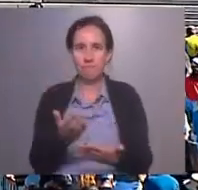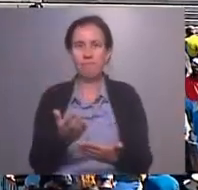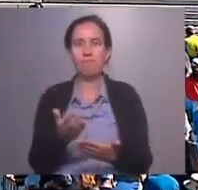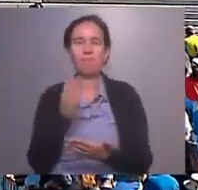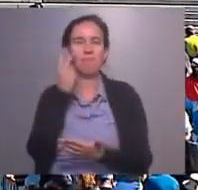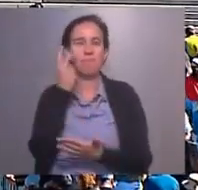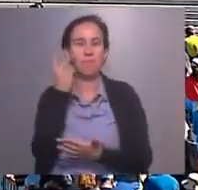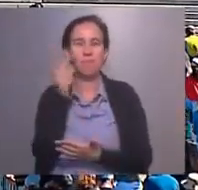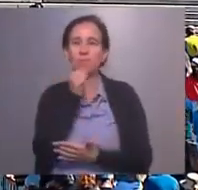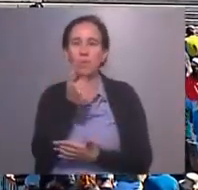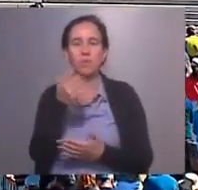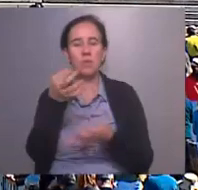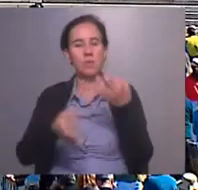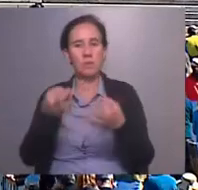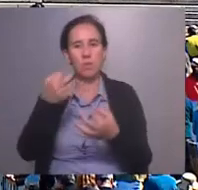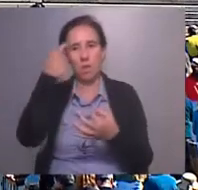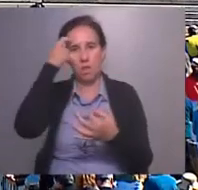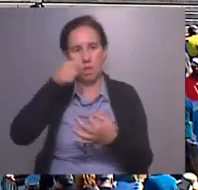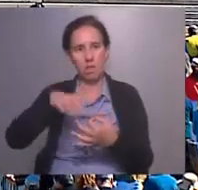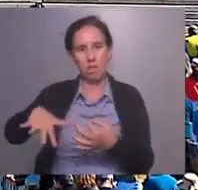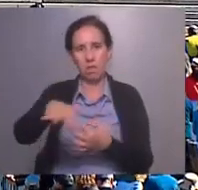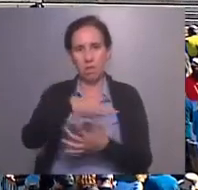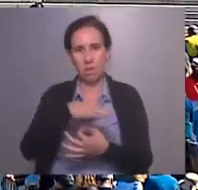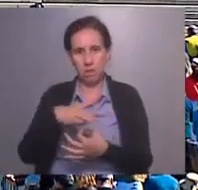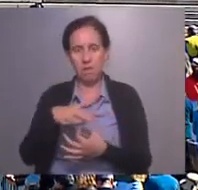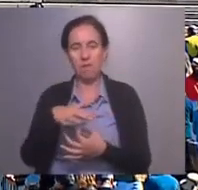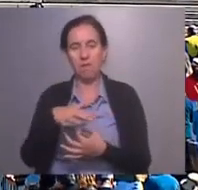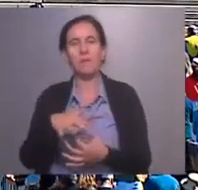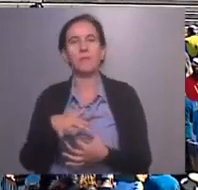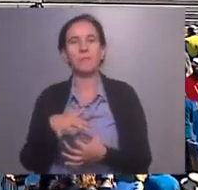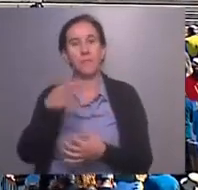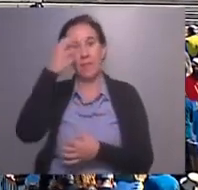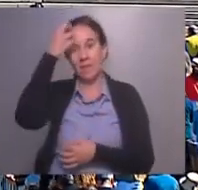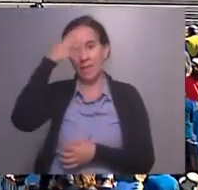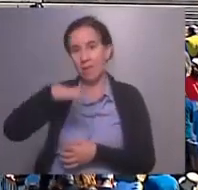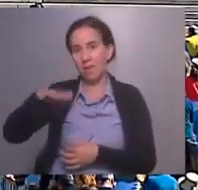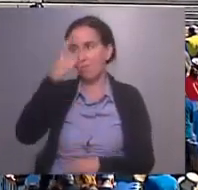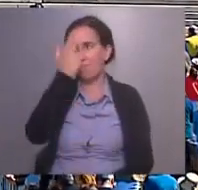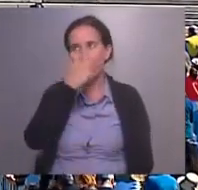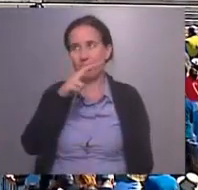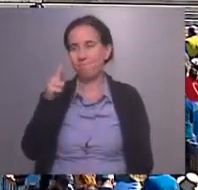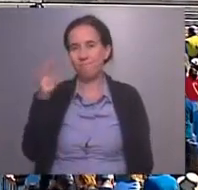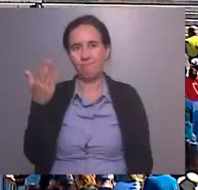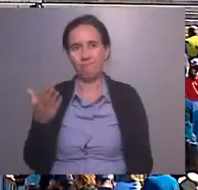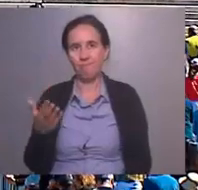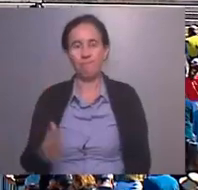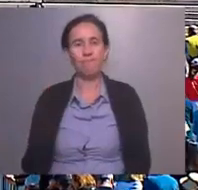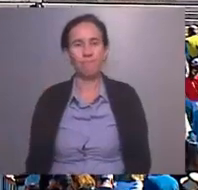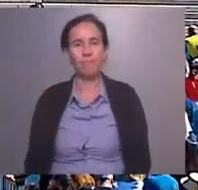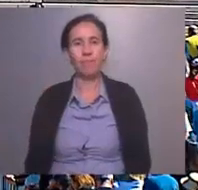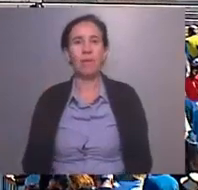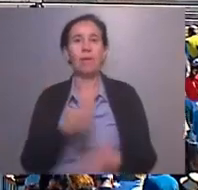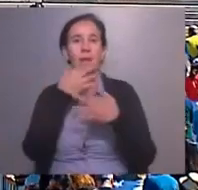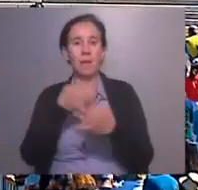De novo há de vir em sua glória, para julgar os vivos e os mortos, e o seu reino não terá fim. Creio